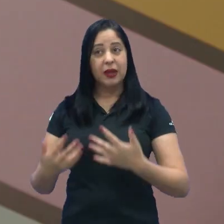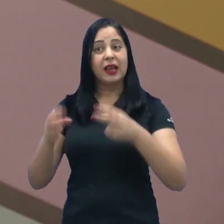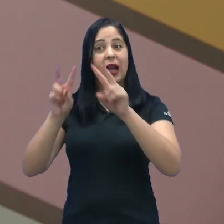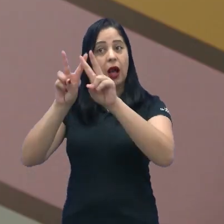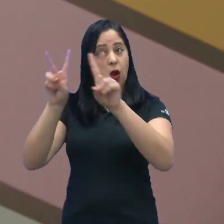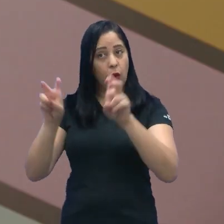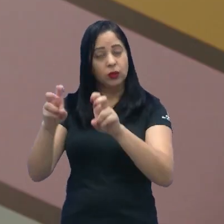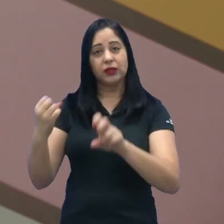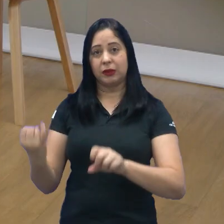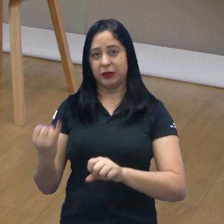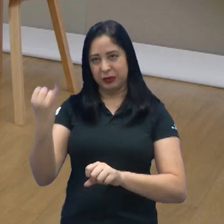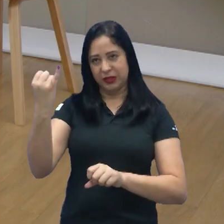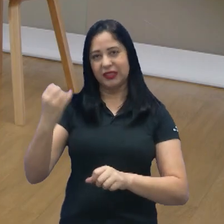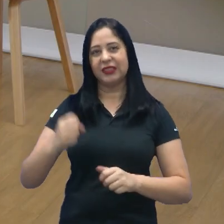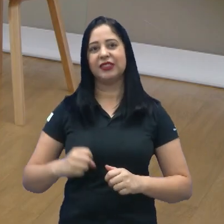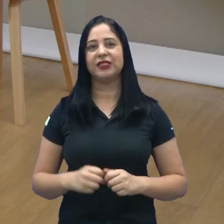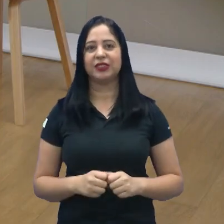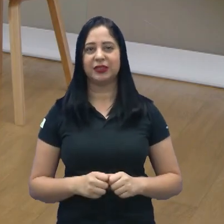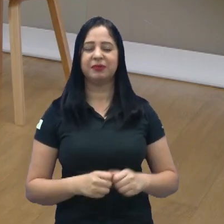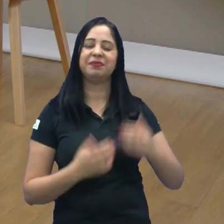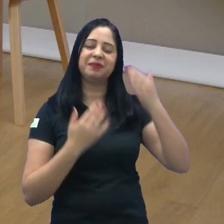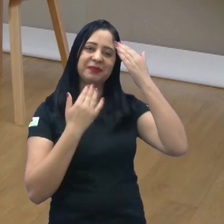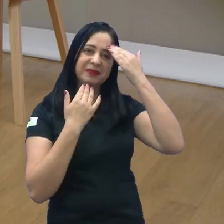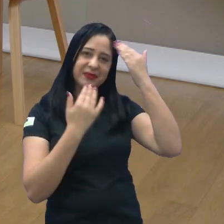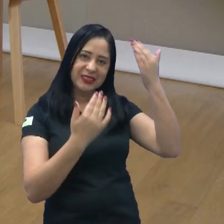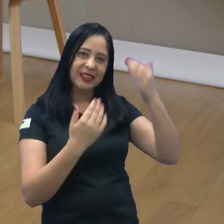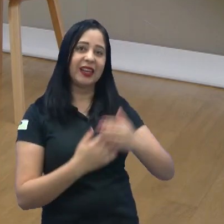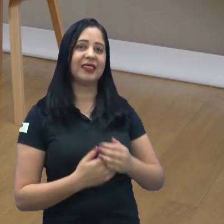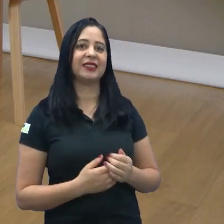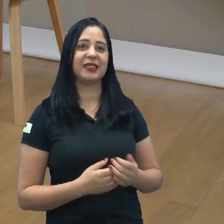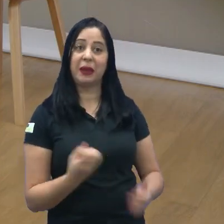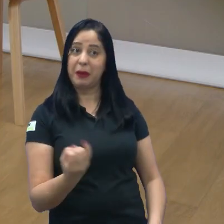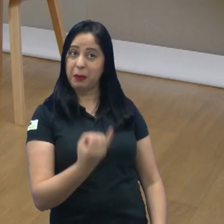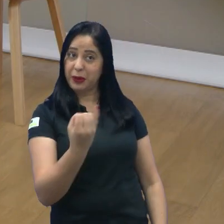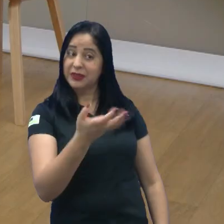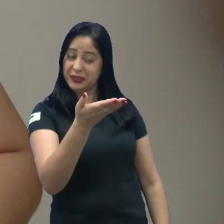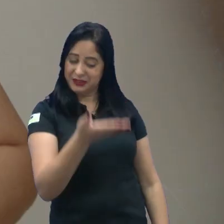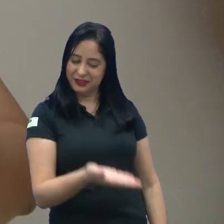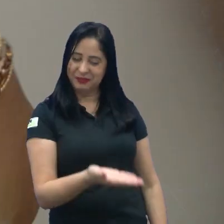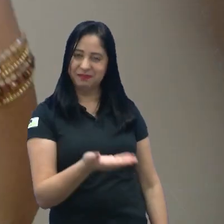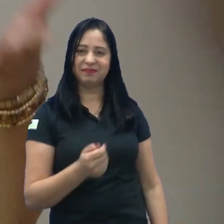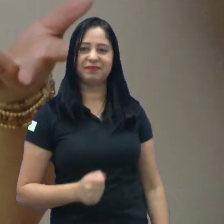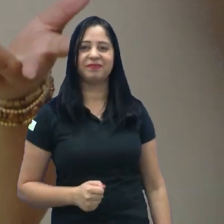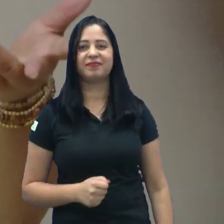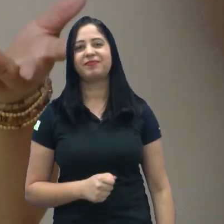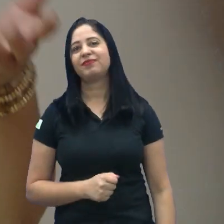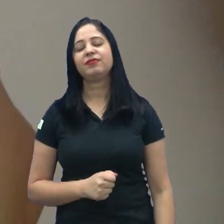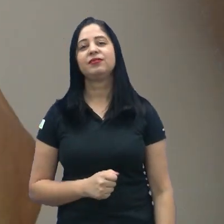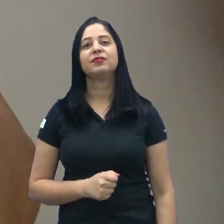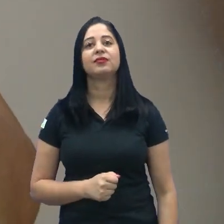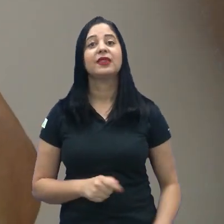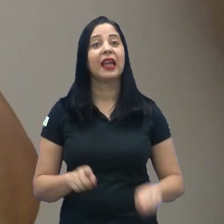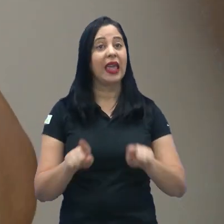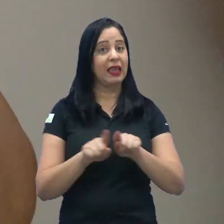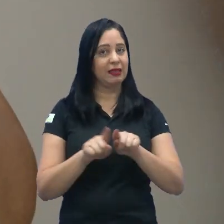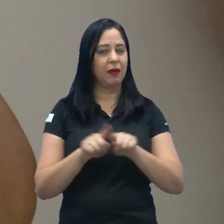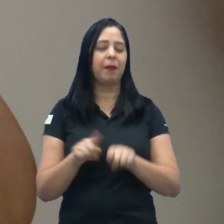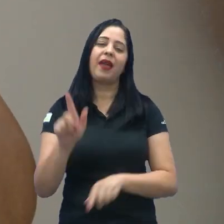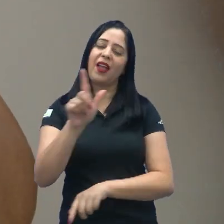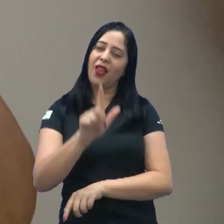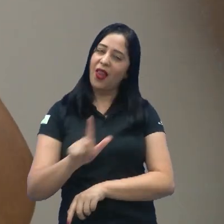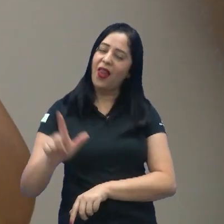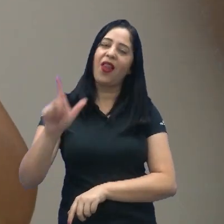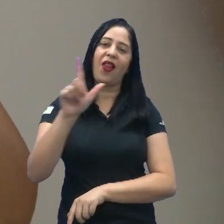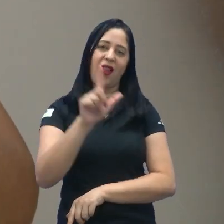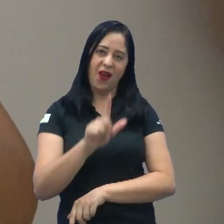tão importante. Obrigada. Nós que agradecemos. Importantíssima a sua participação aqui, Vanessa. Obrigada. E além da Vanessa, é claro que eu não posso